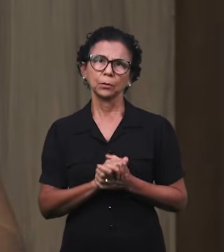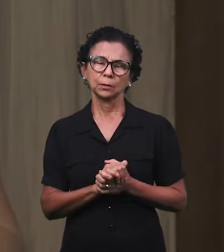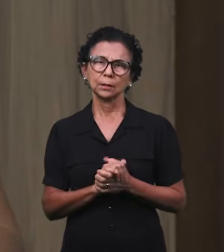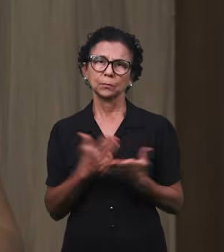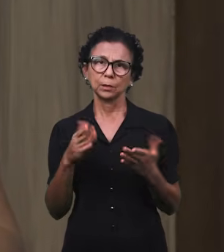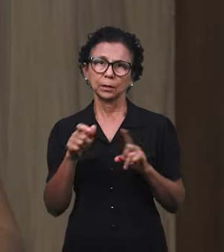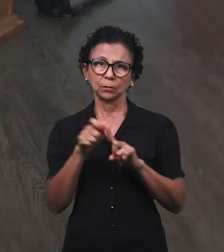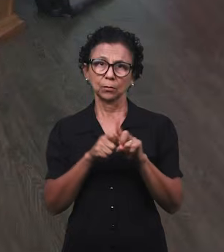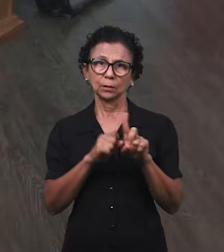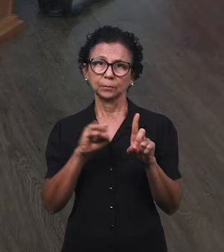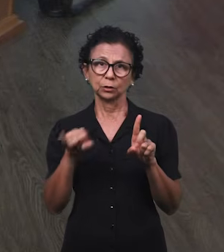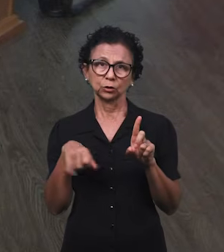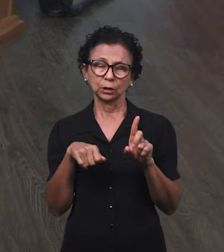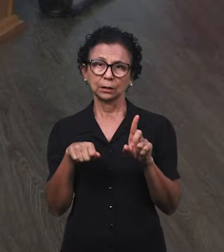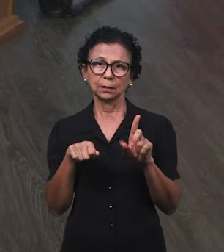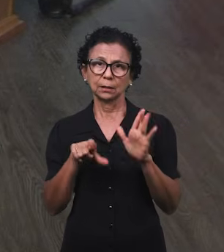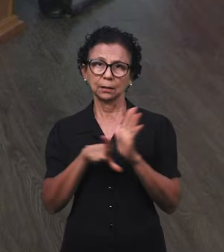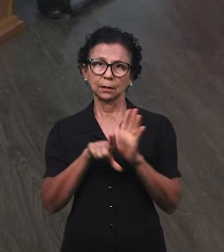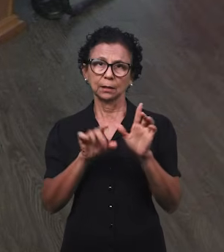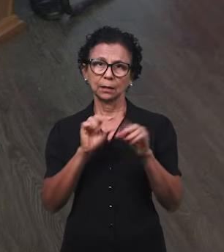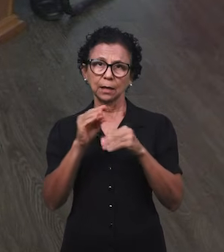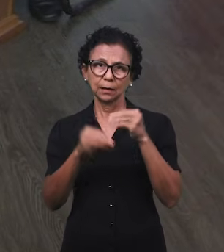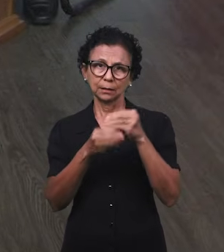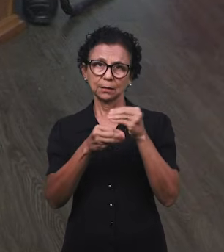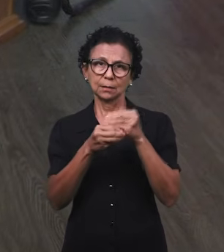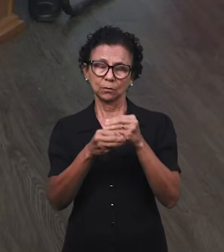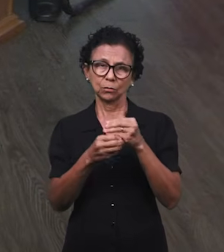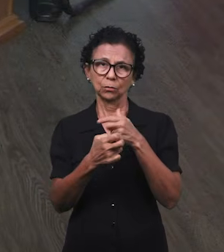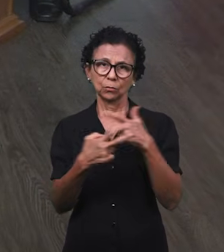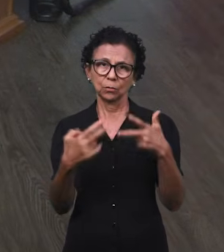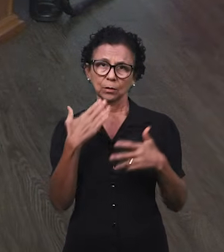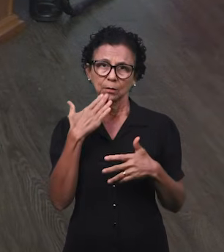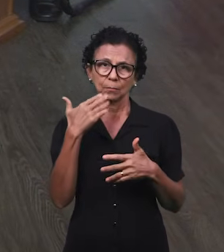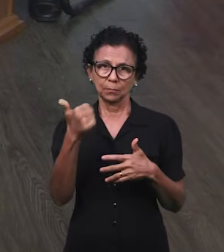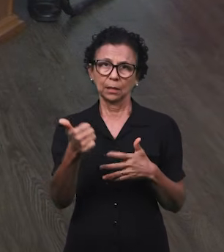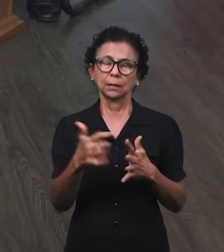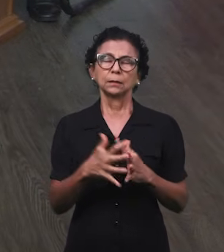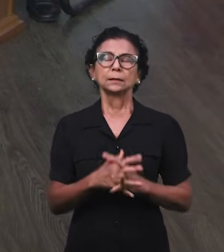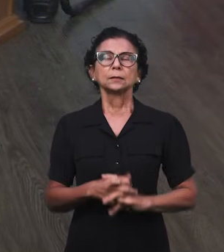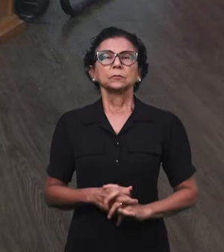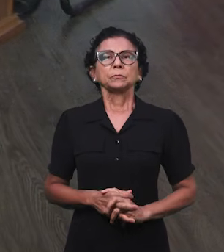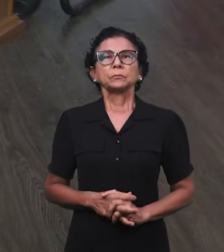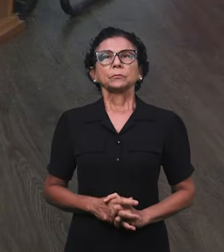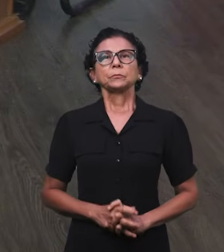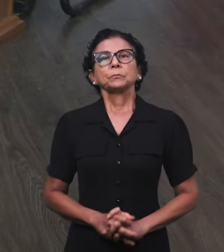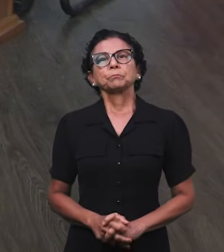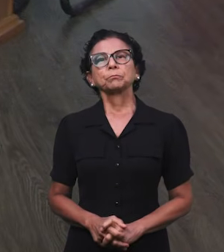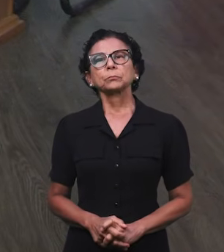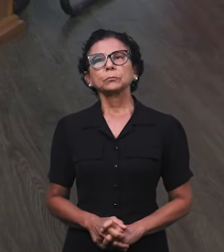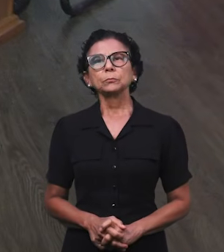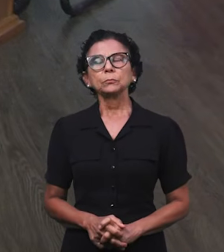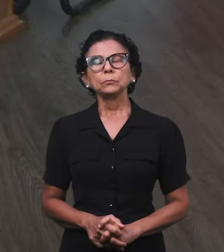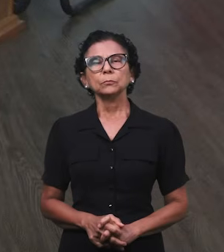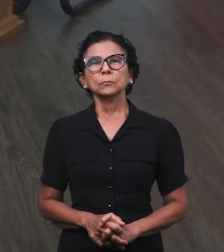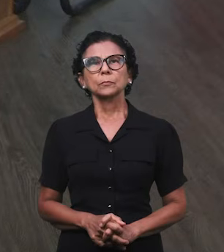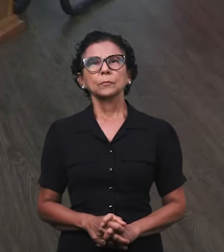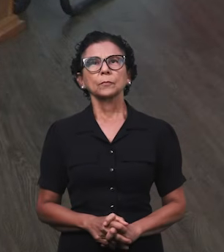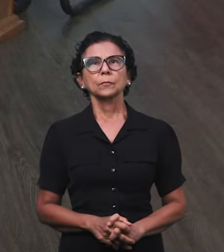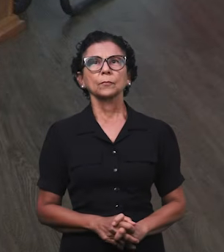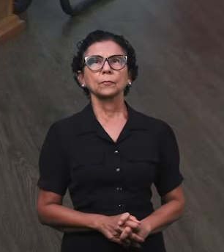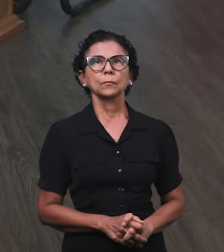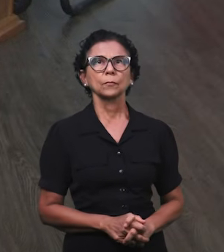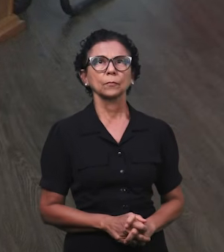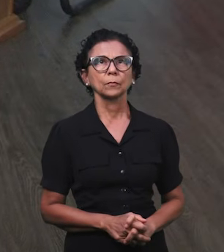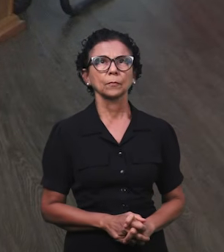alterada. É interessante, eu estava lendo um pouquinho, né, para vir para esse episódio,